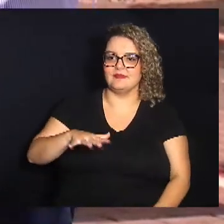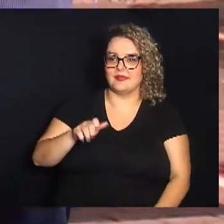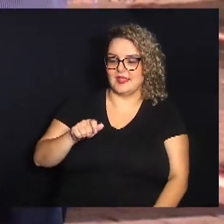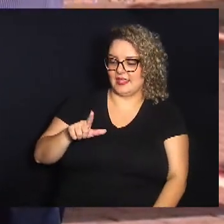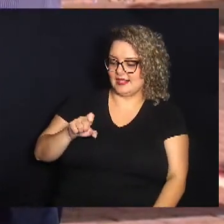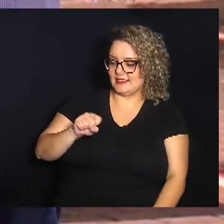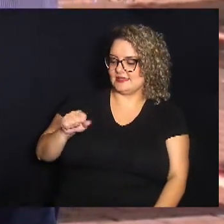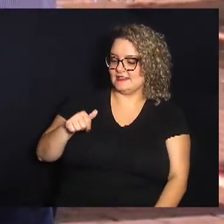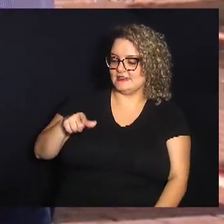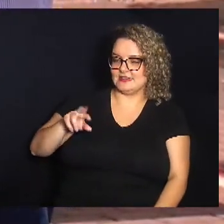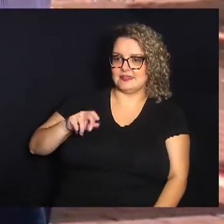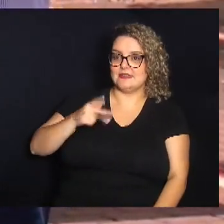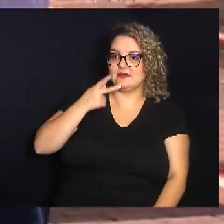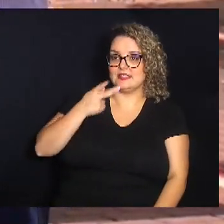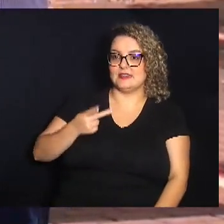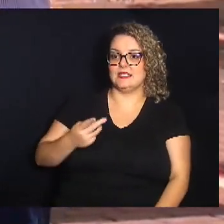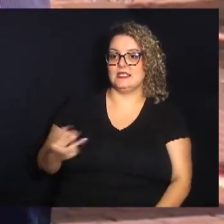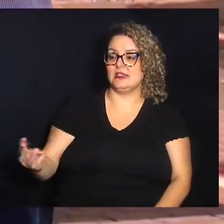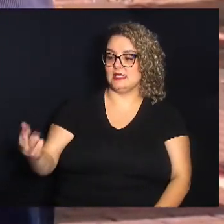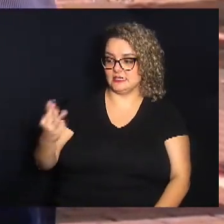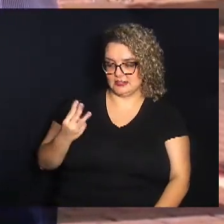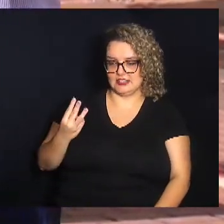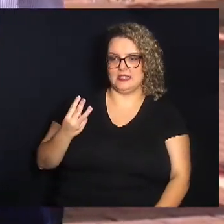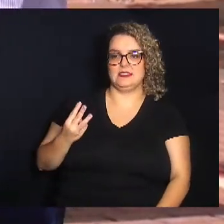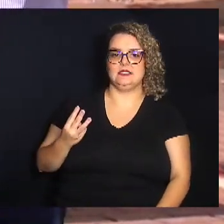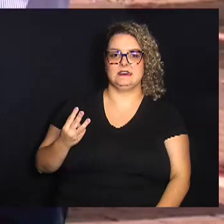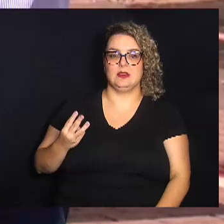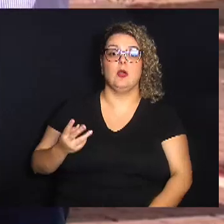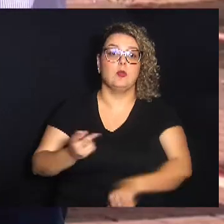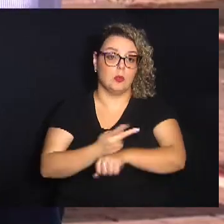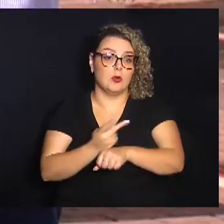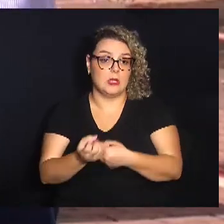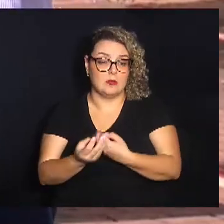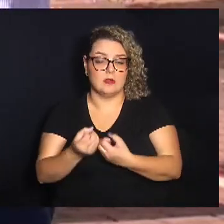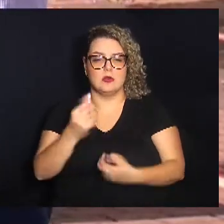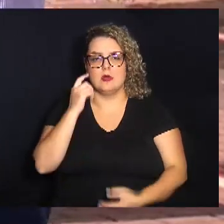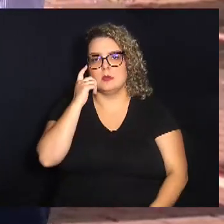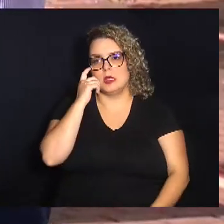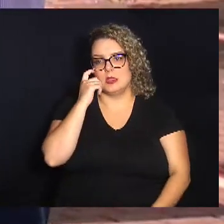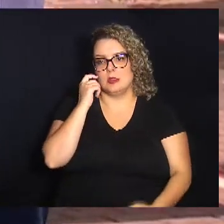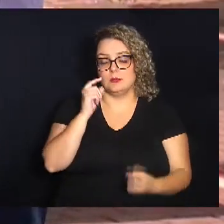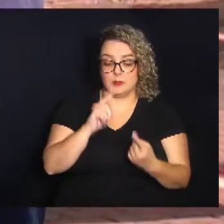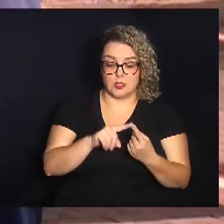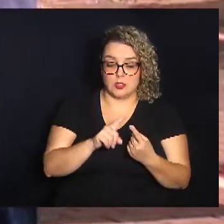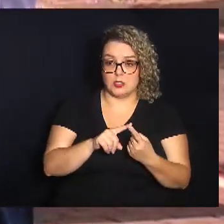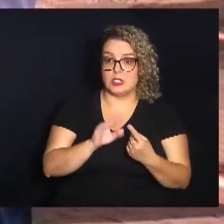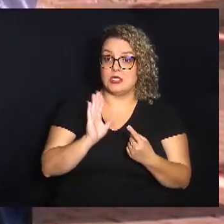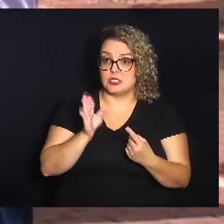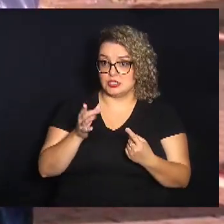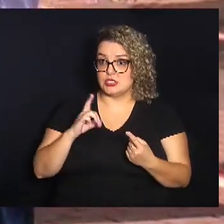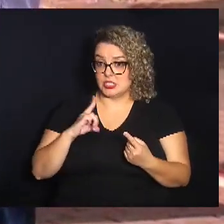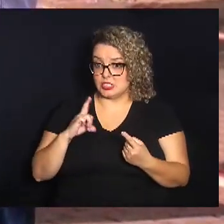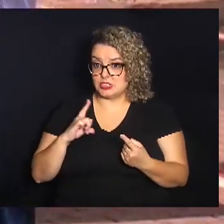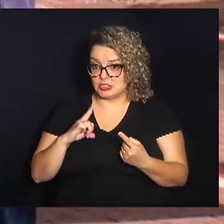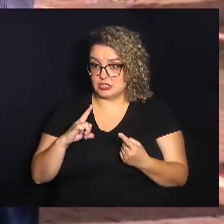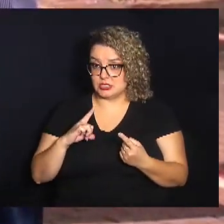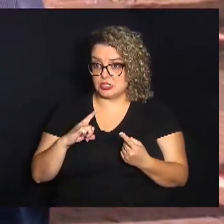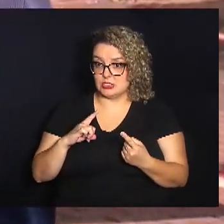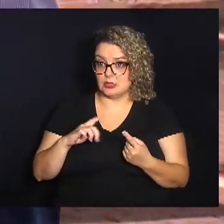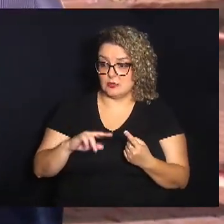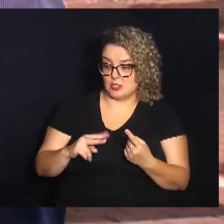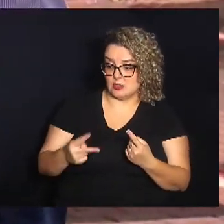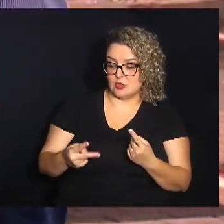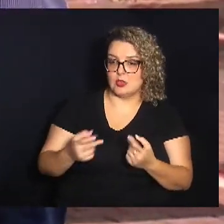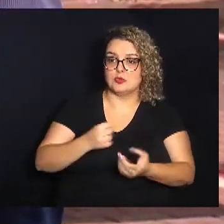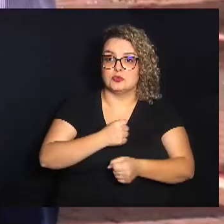colocou, que vieram 3 candidatos procurar informação. Ele já havia passado por essa fase dos